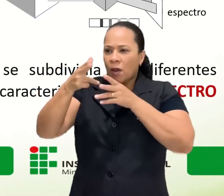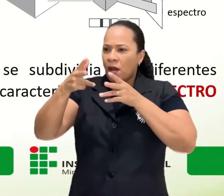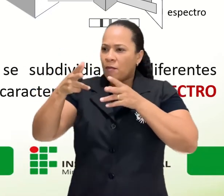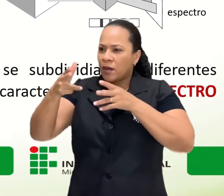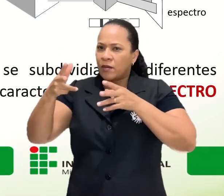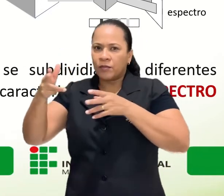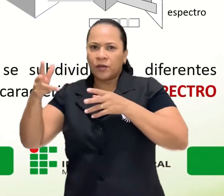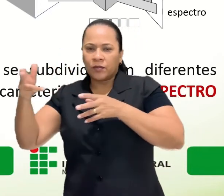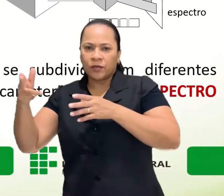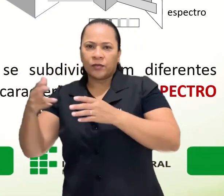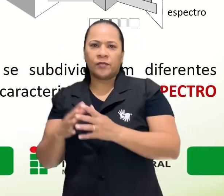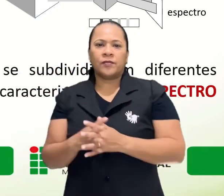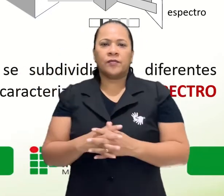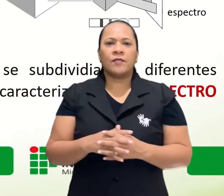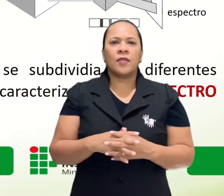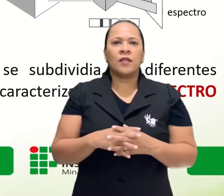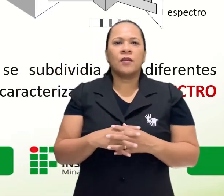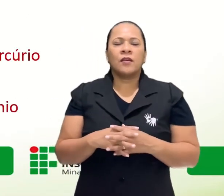descontínuo.